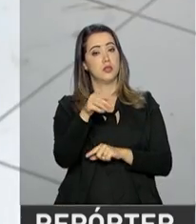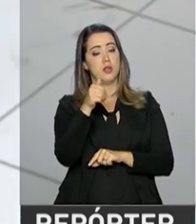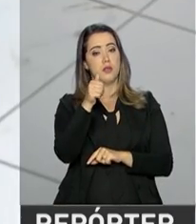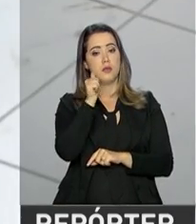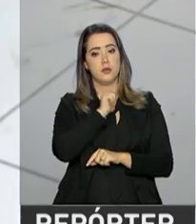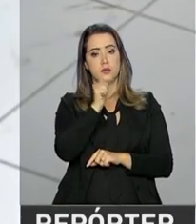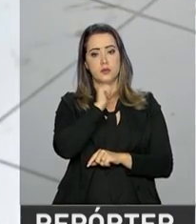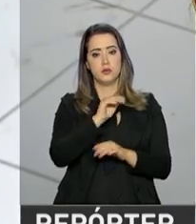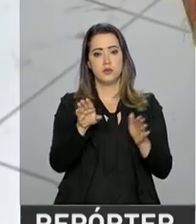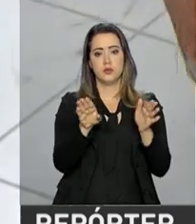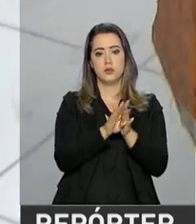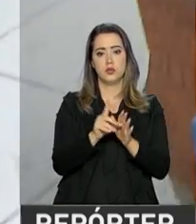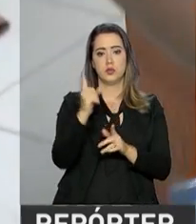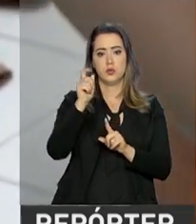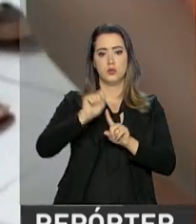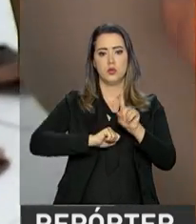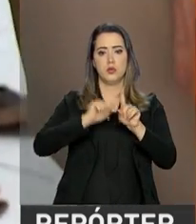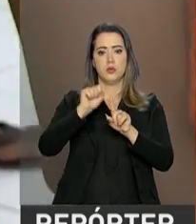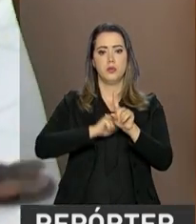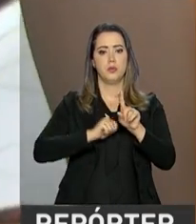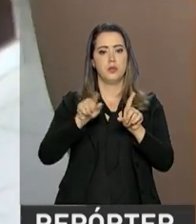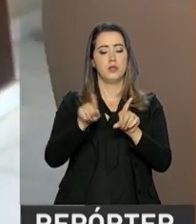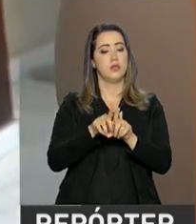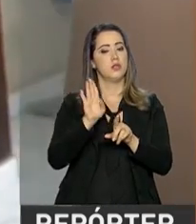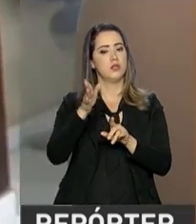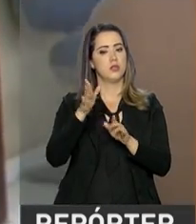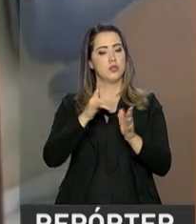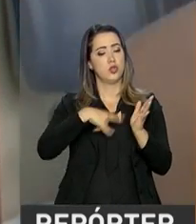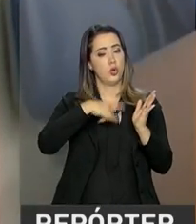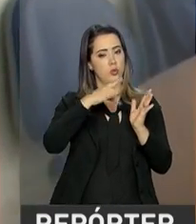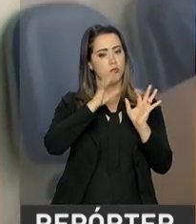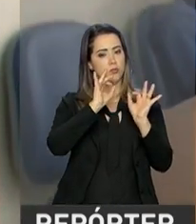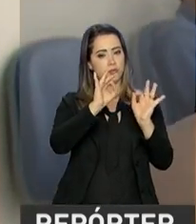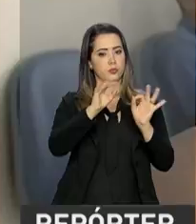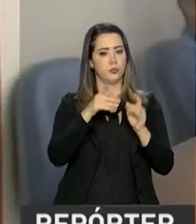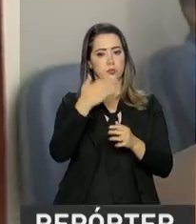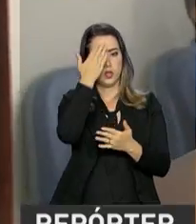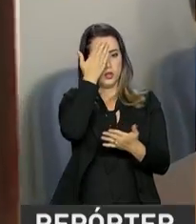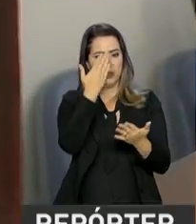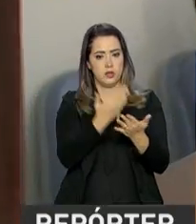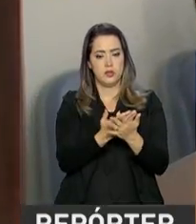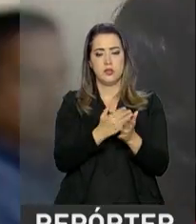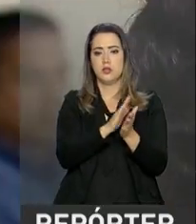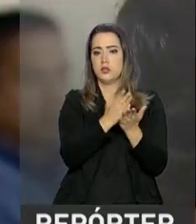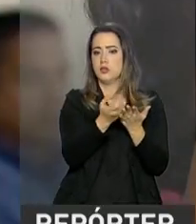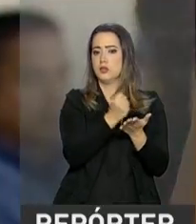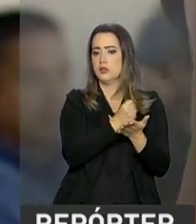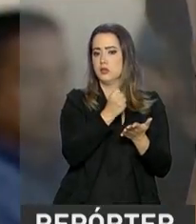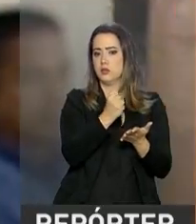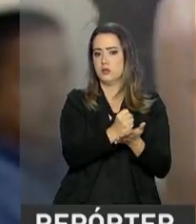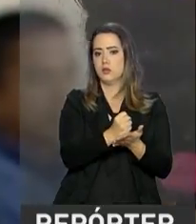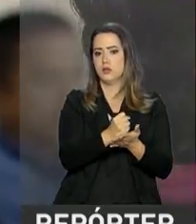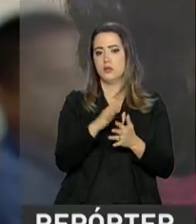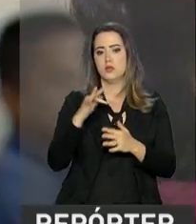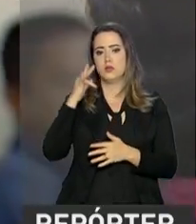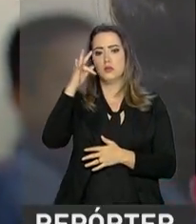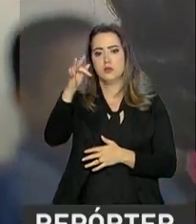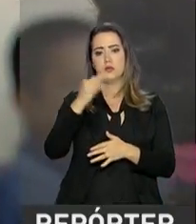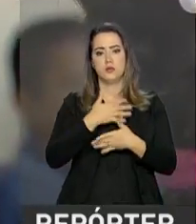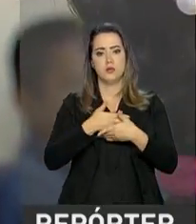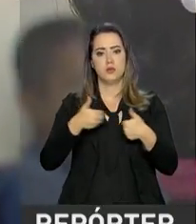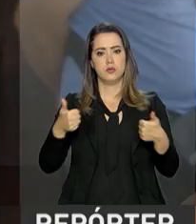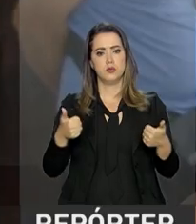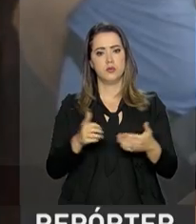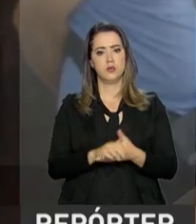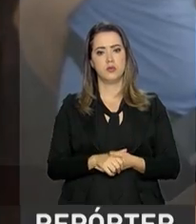chegou à boa vista menos de um mês e já está com o documento em mãos acredita que com a carteira de trabalho o futuro vai ser